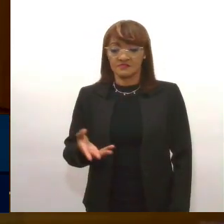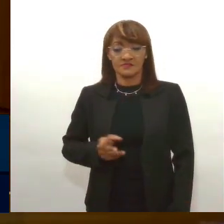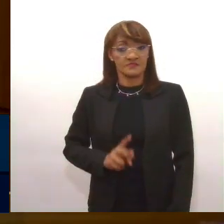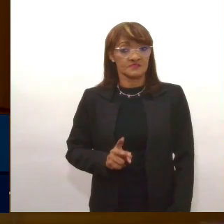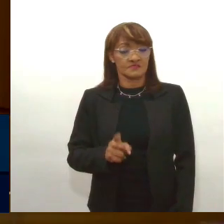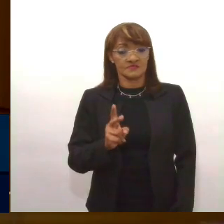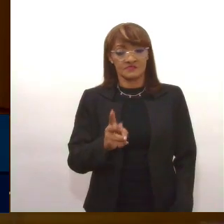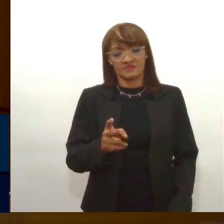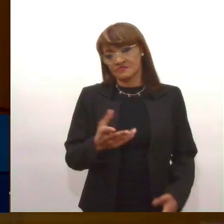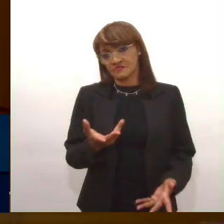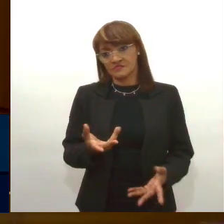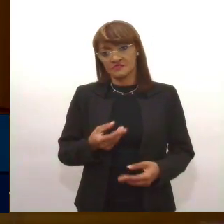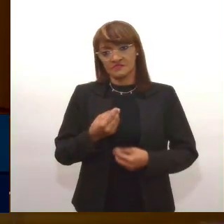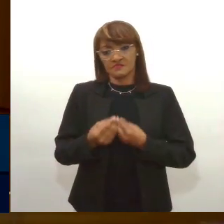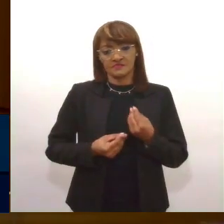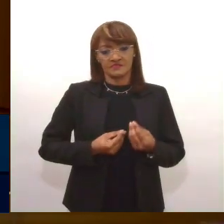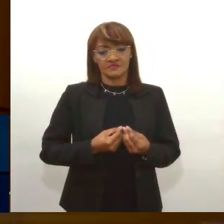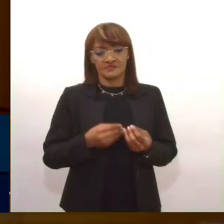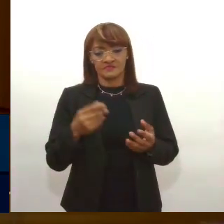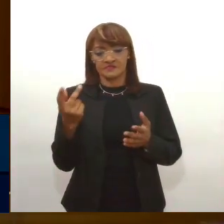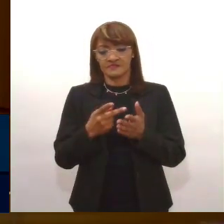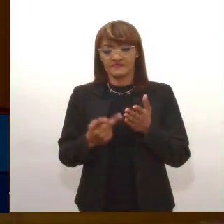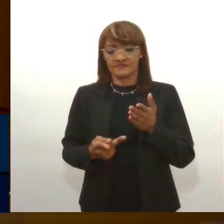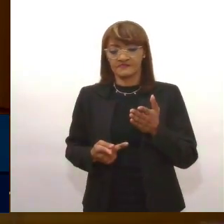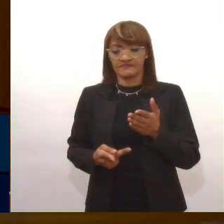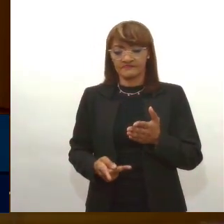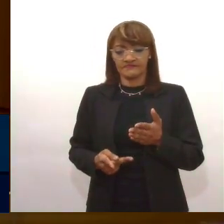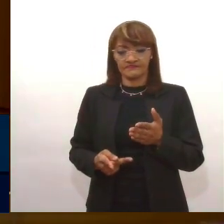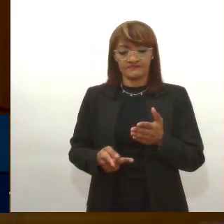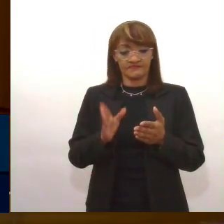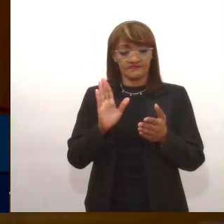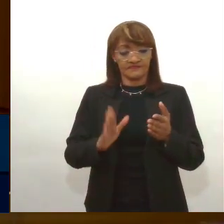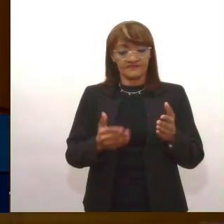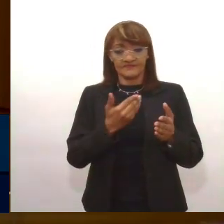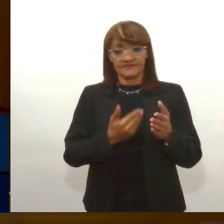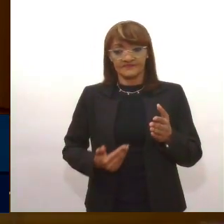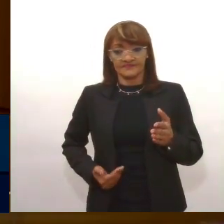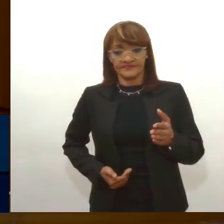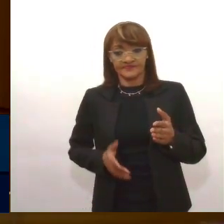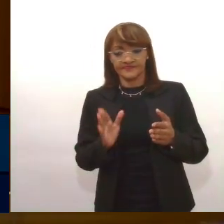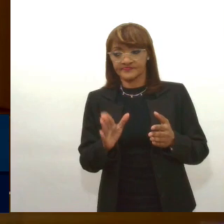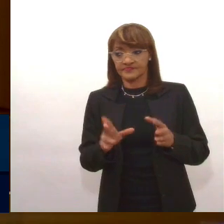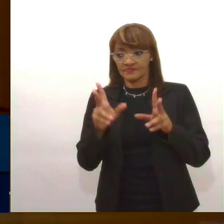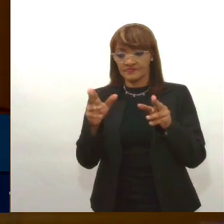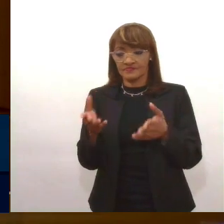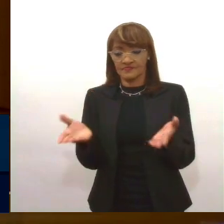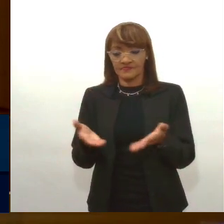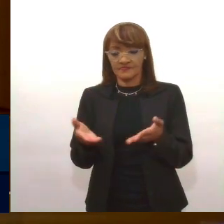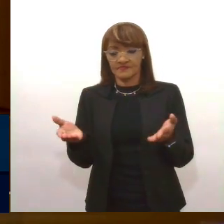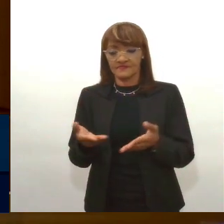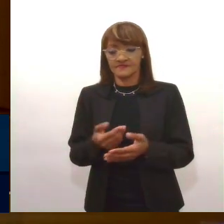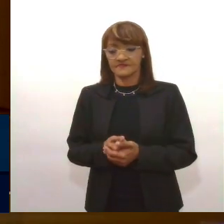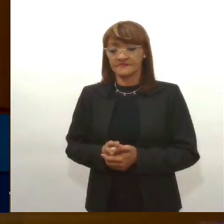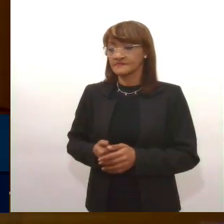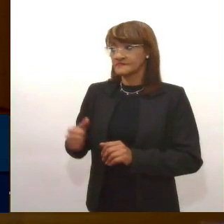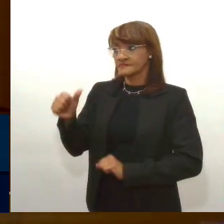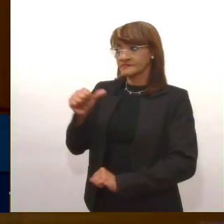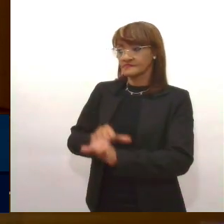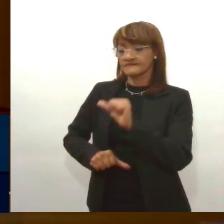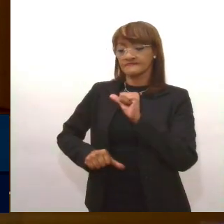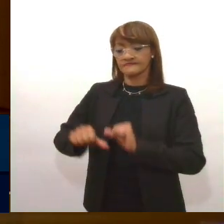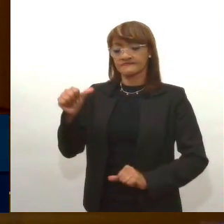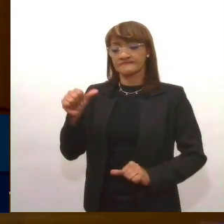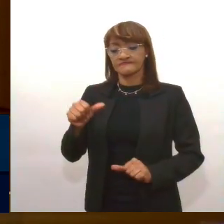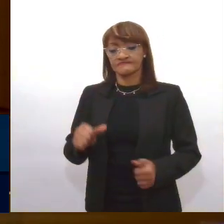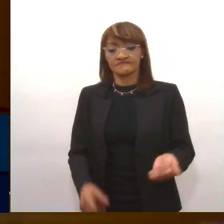projetos públicos com ess como esses que estão mudando para pior a vida na antiga